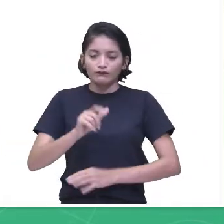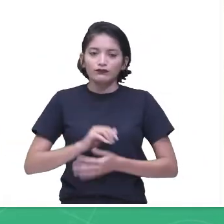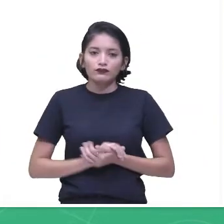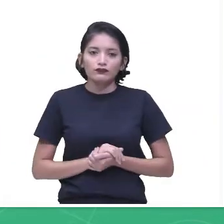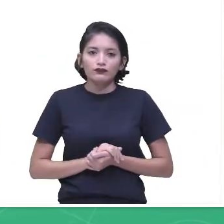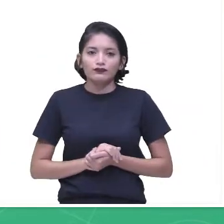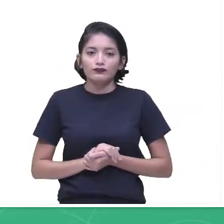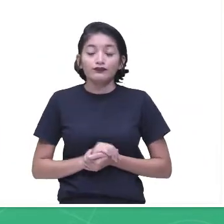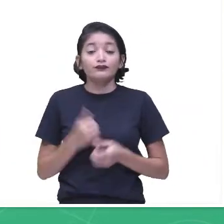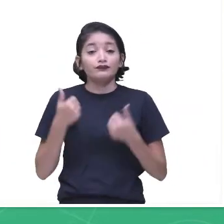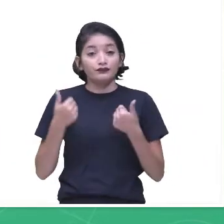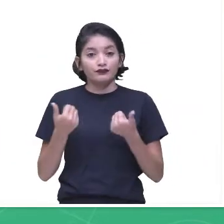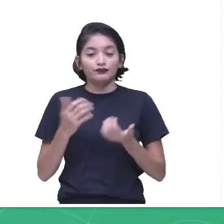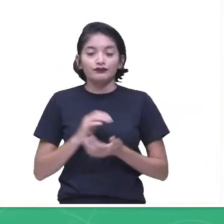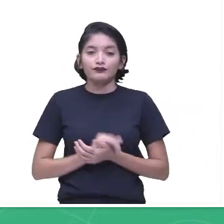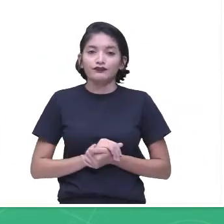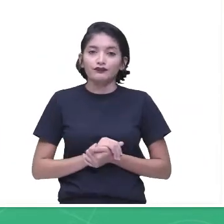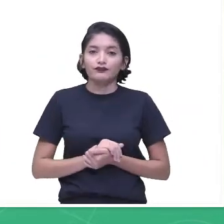Muito bem.